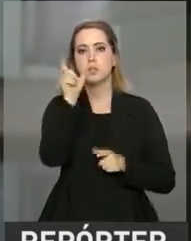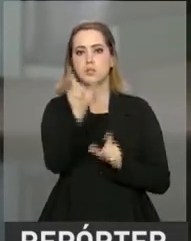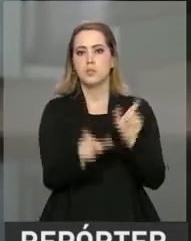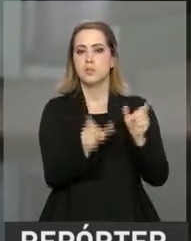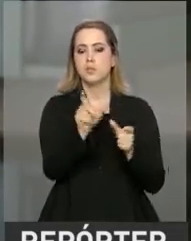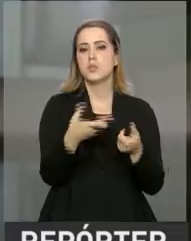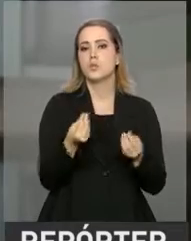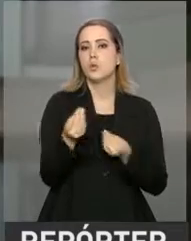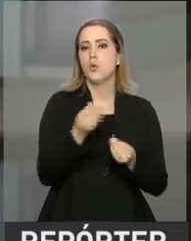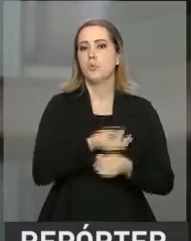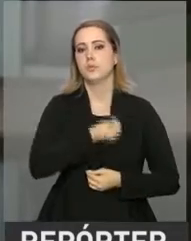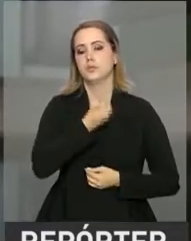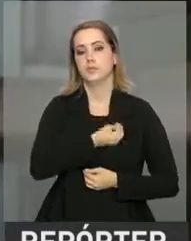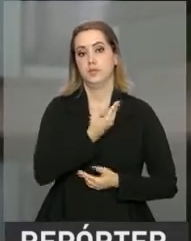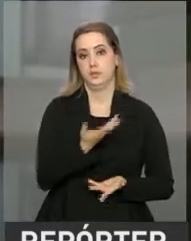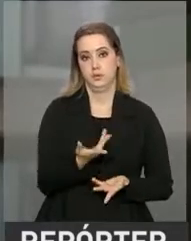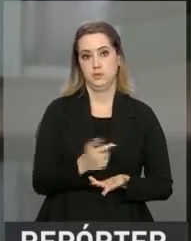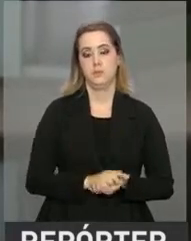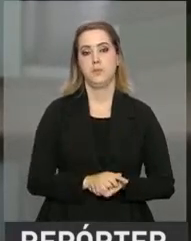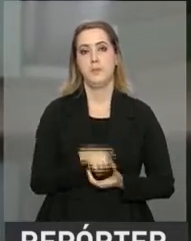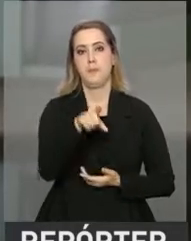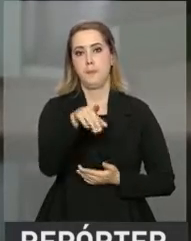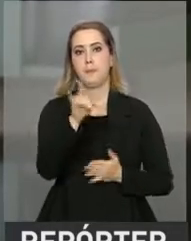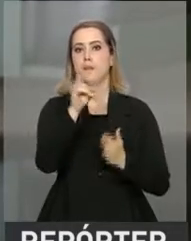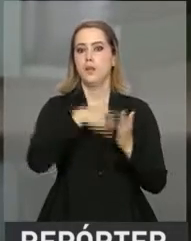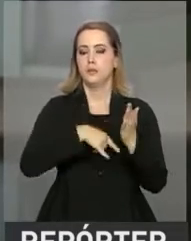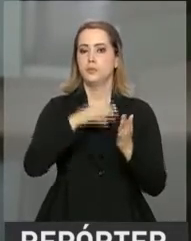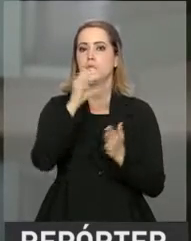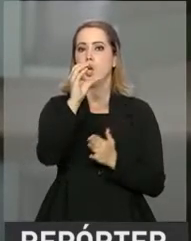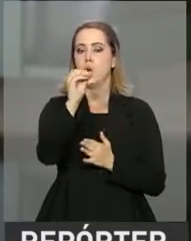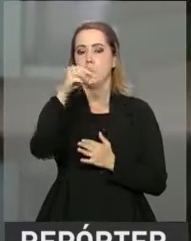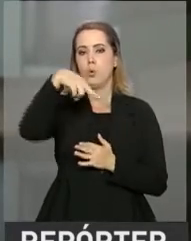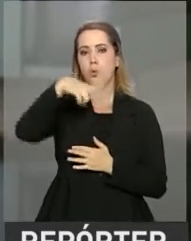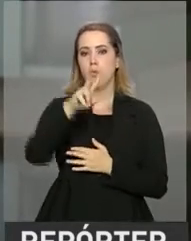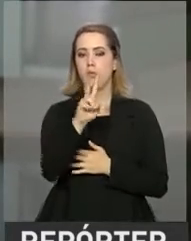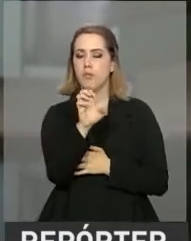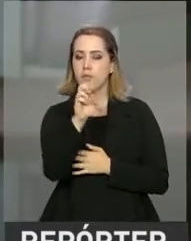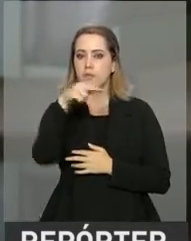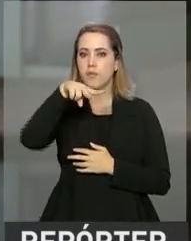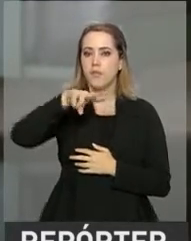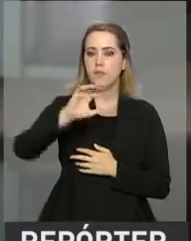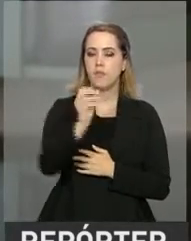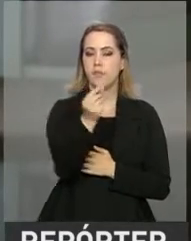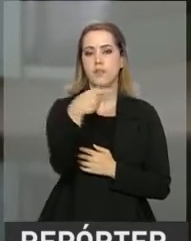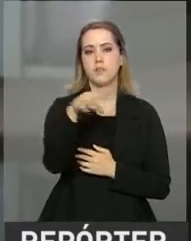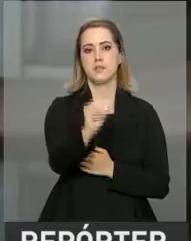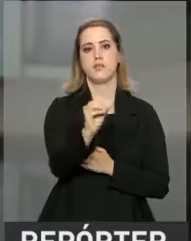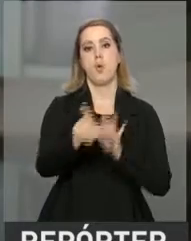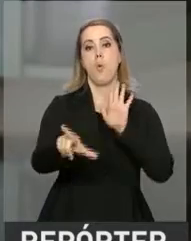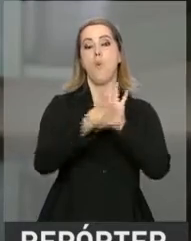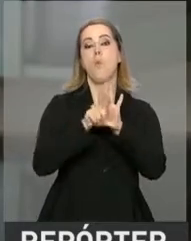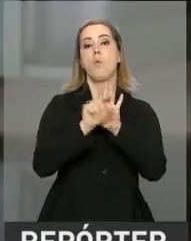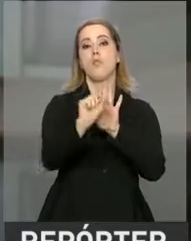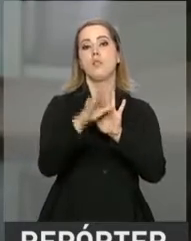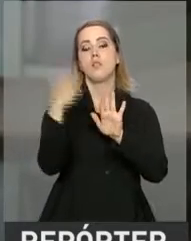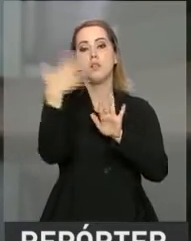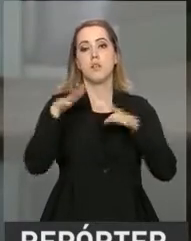que aquela pessoa vive. A convenção é o grande marco. A Lei Brasileira da Inclusão, o veículo que torna a